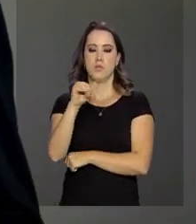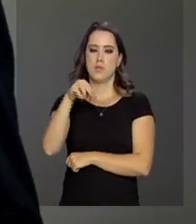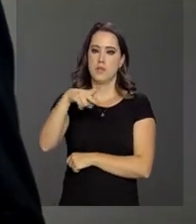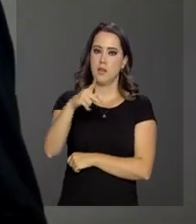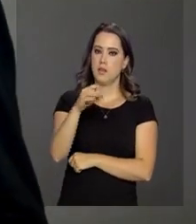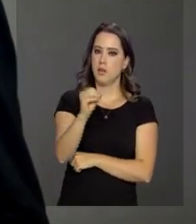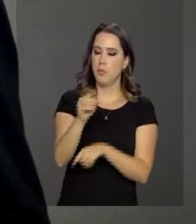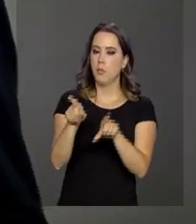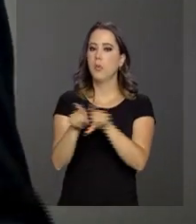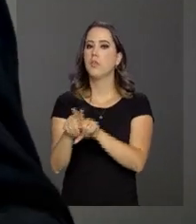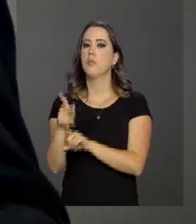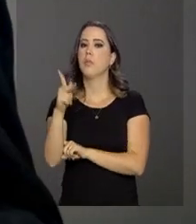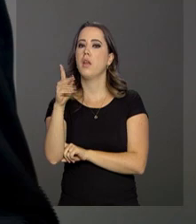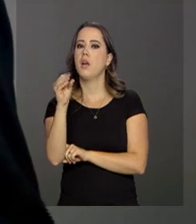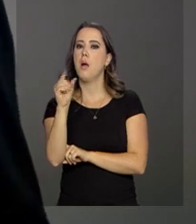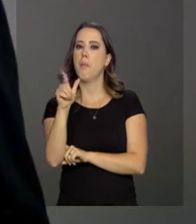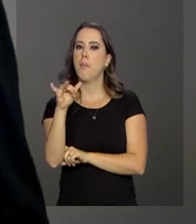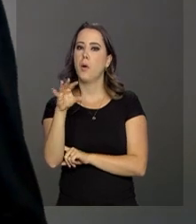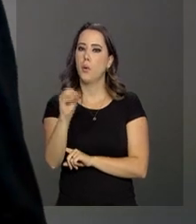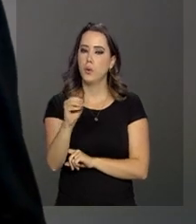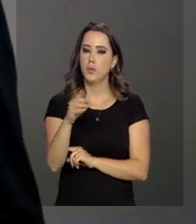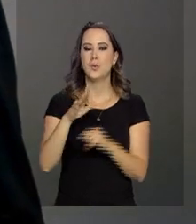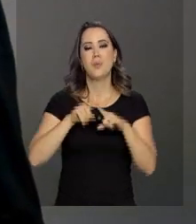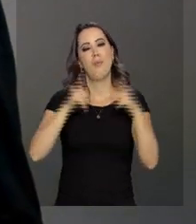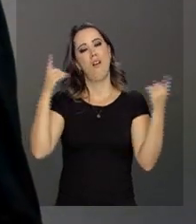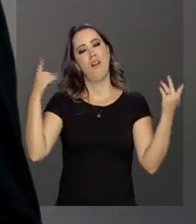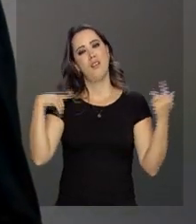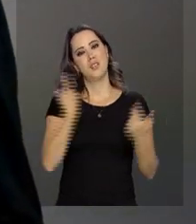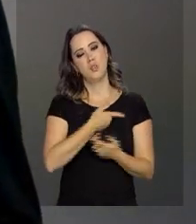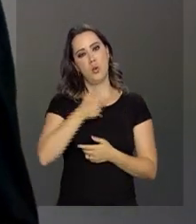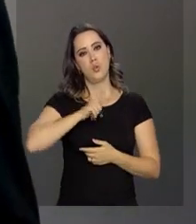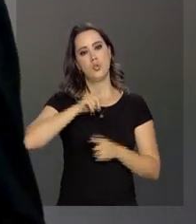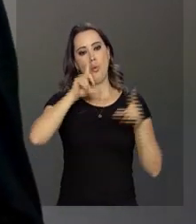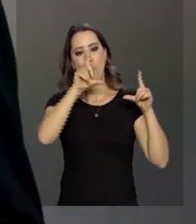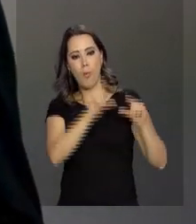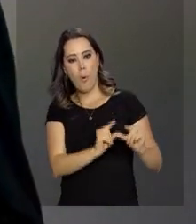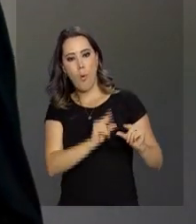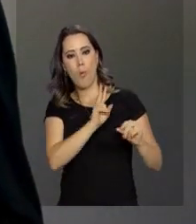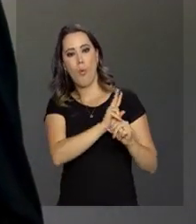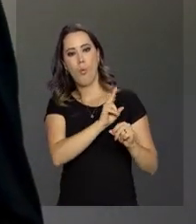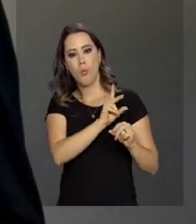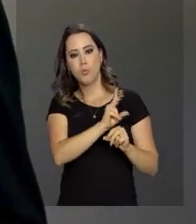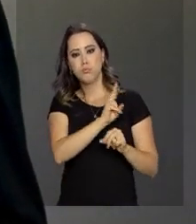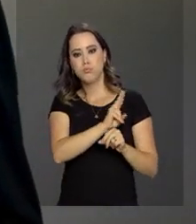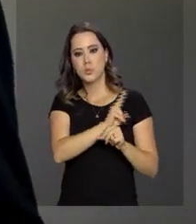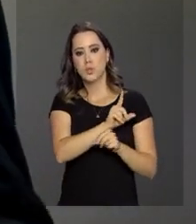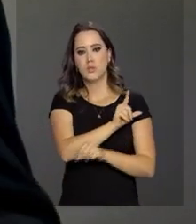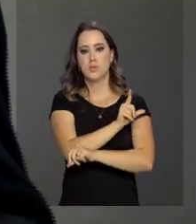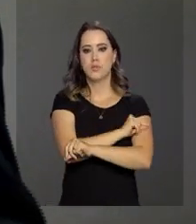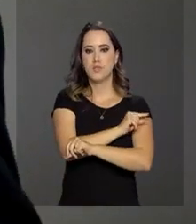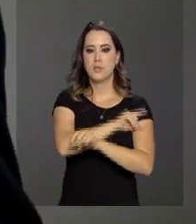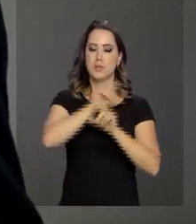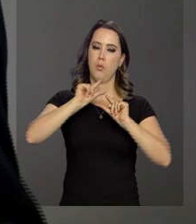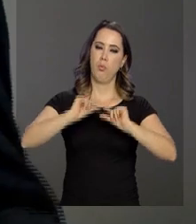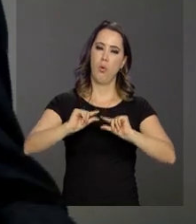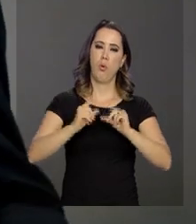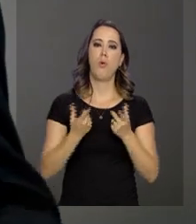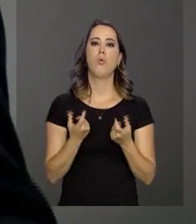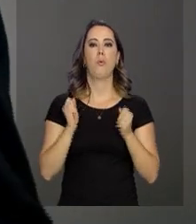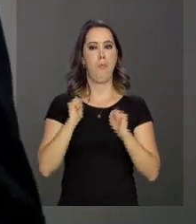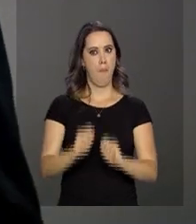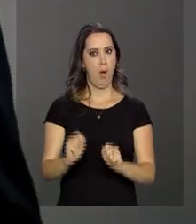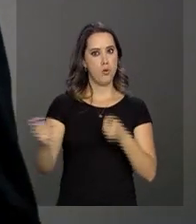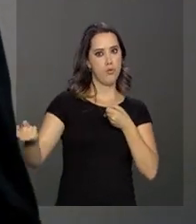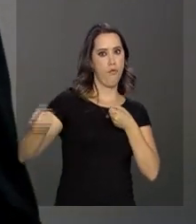poliomielite mas infelizmente estamos apresentando baixa cobertura vacinal o que pode trazer de volta a